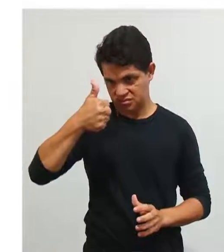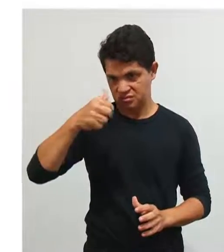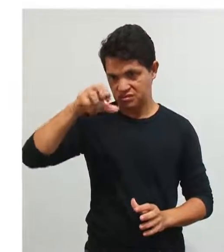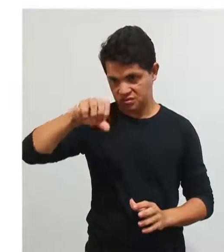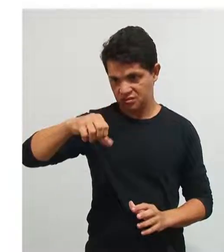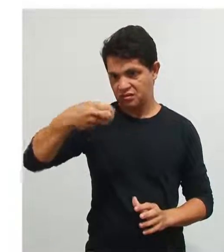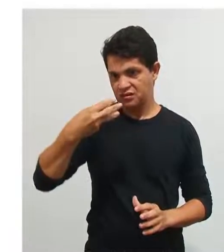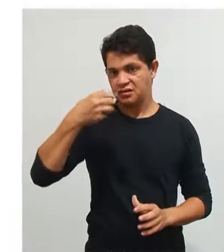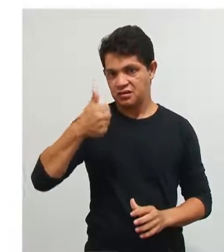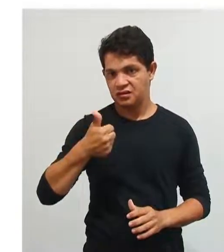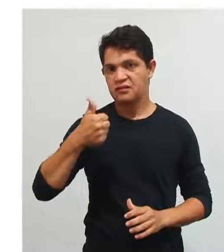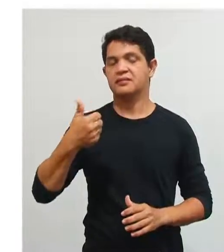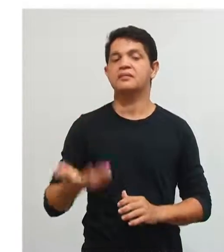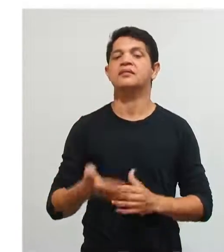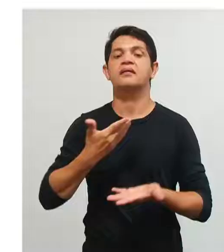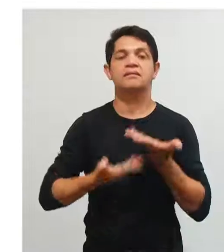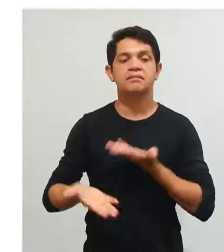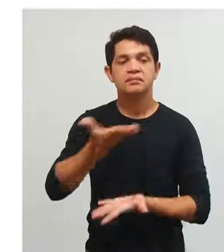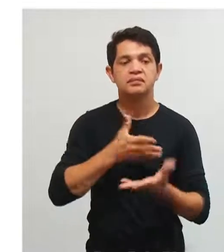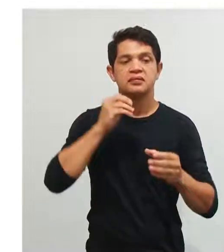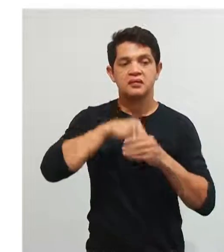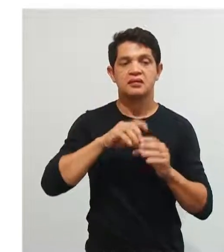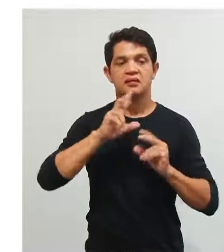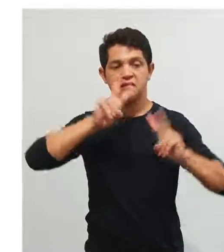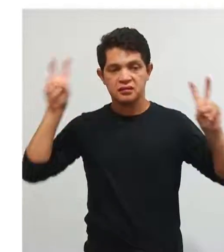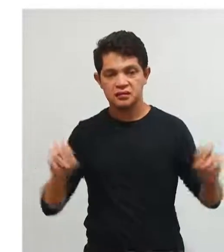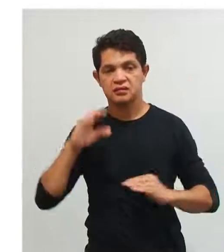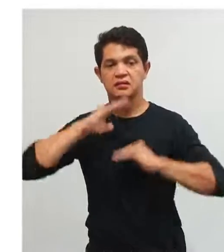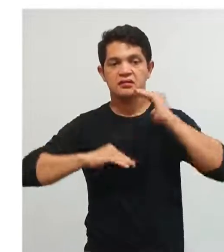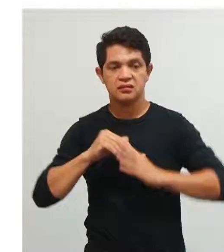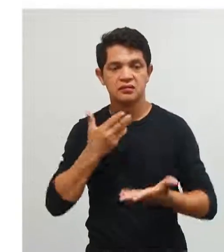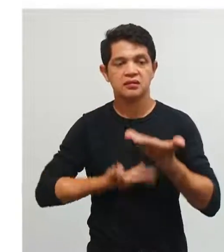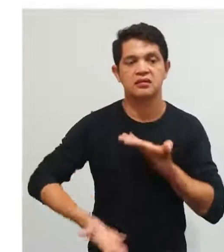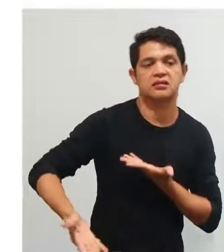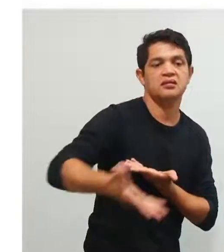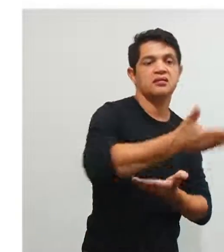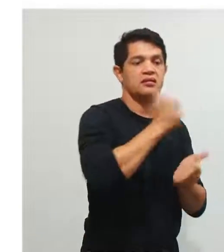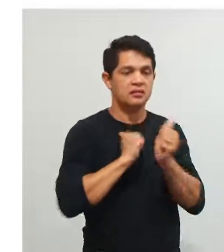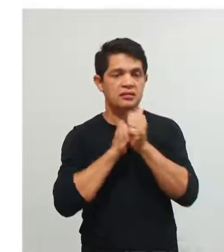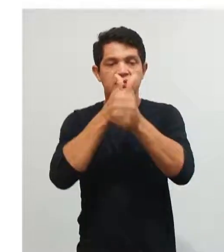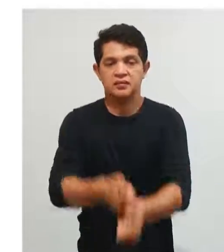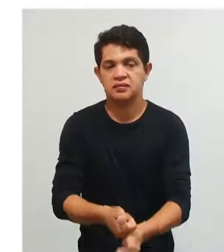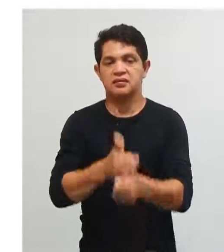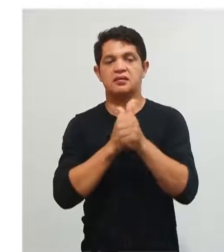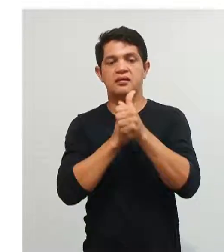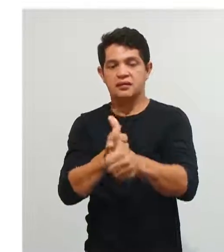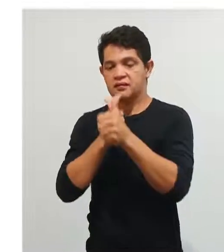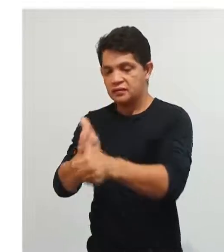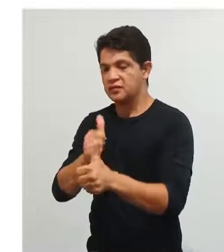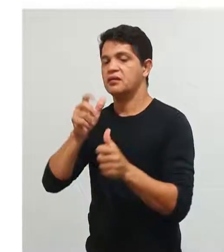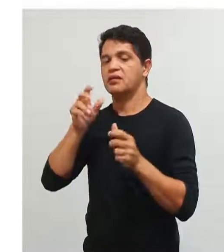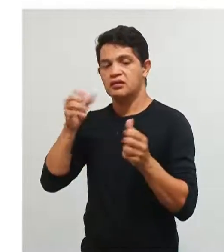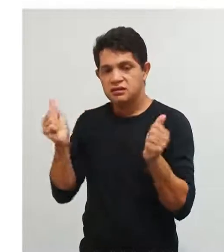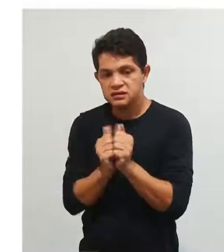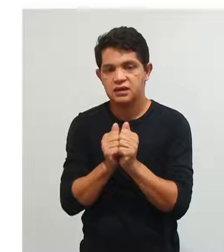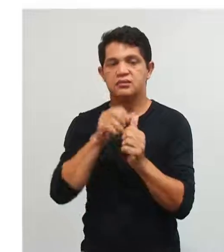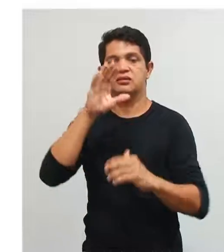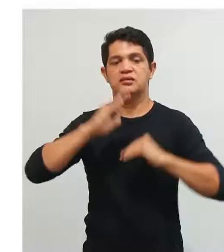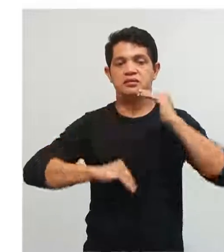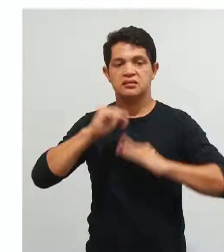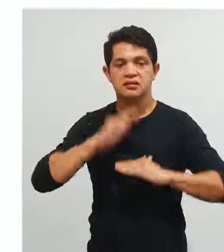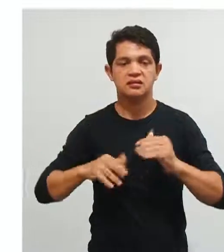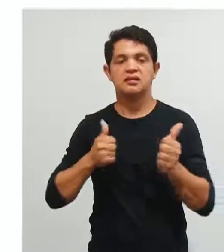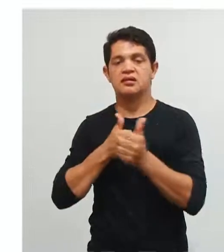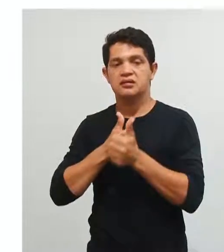esse gênero, tais como virtuosismo e capacidade de improviso. E nós